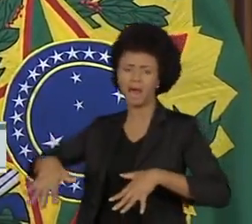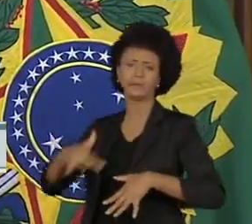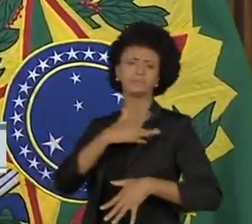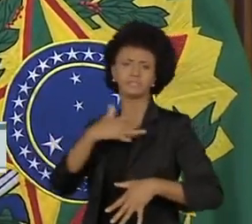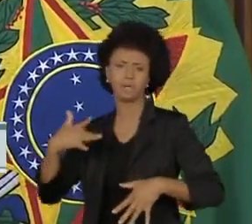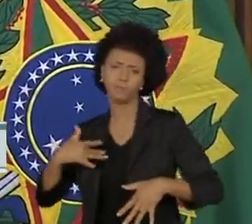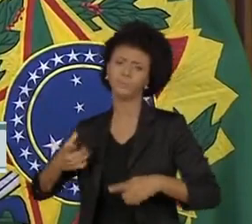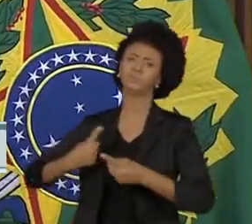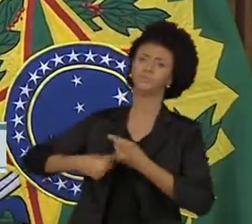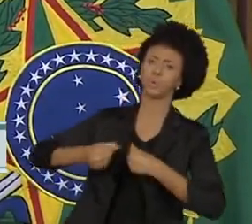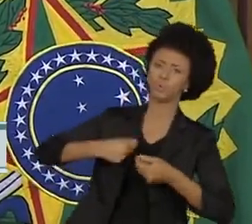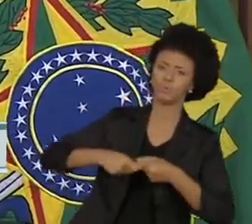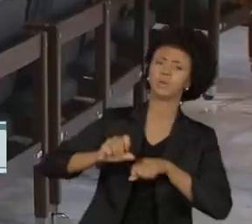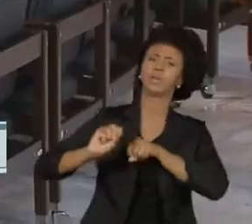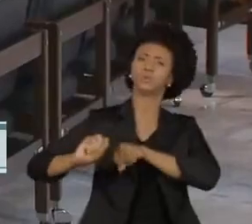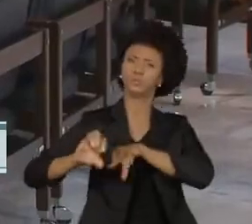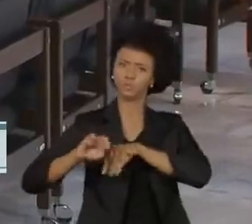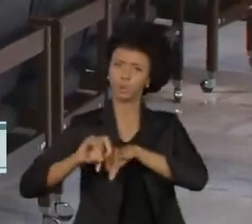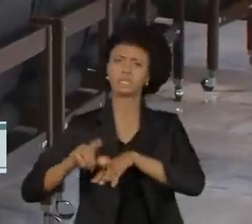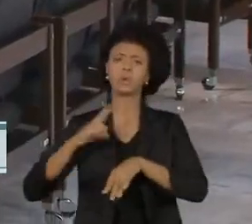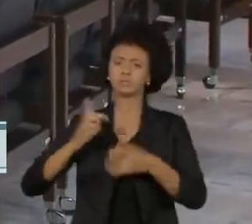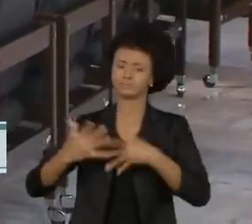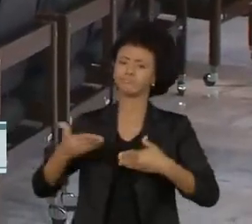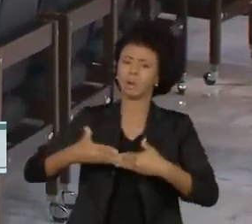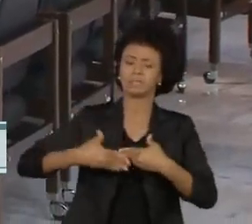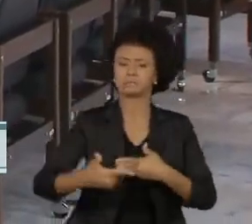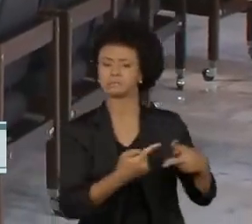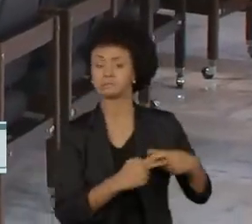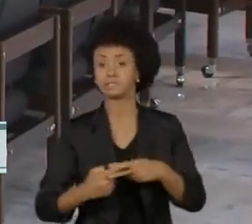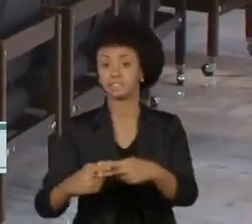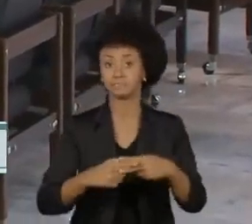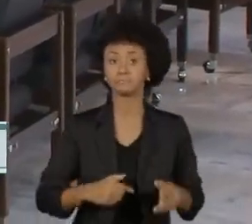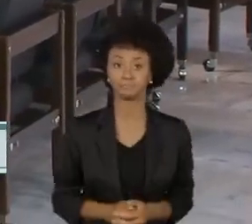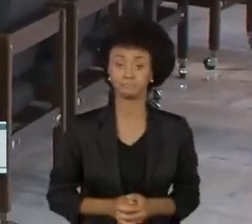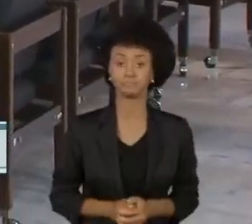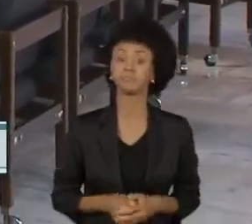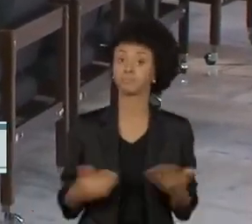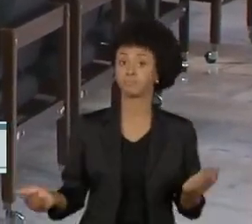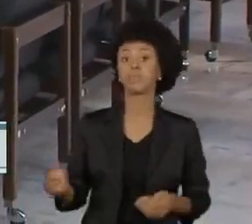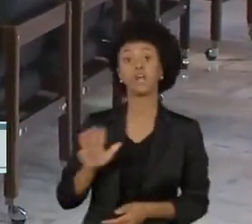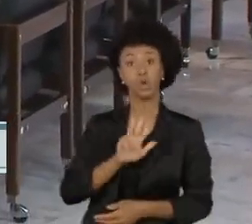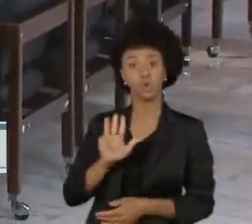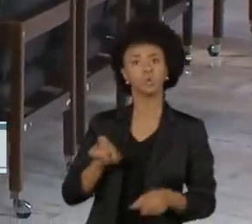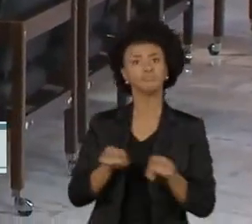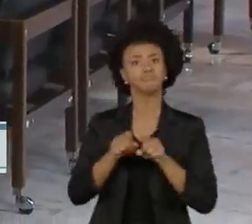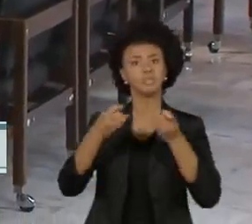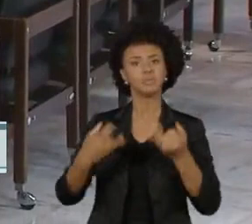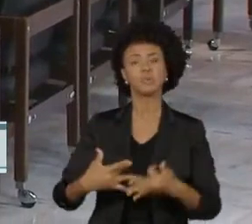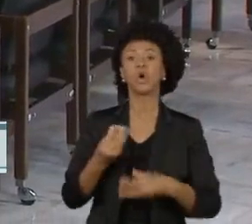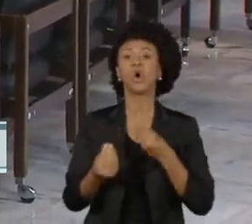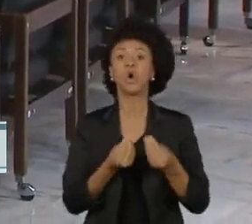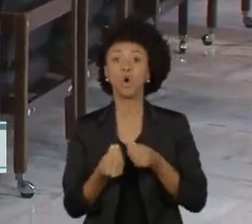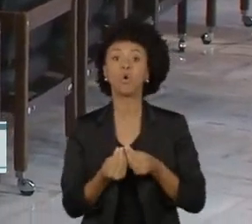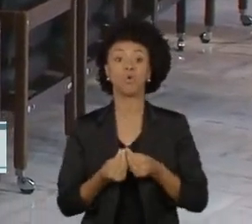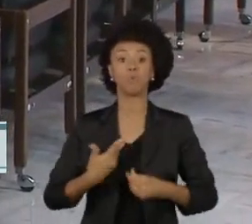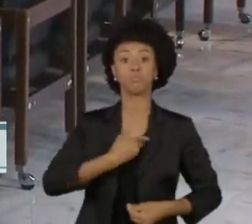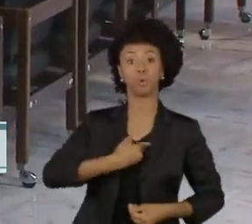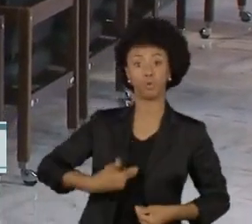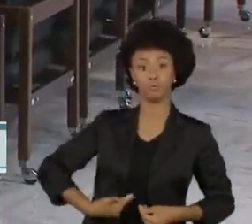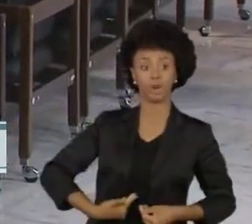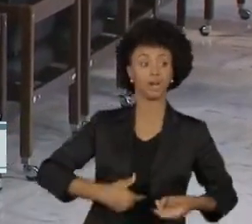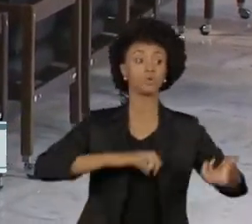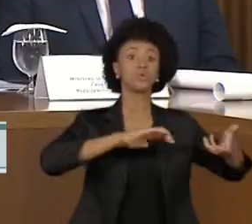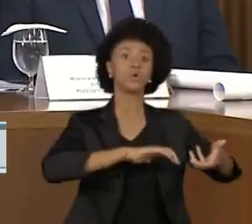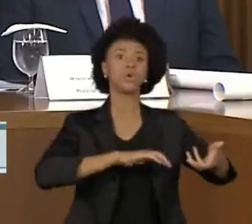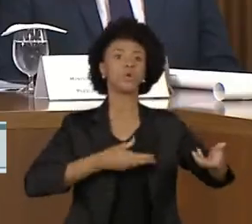saúde economia e educação falando diretamente para os ministros Lula disse como será a relação do governo com o